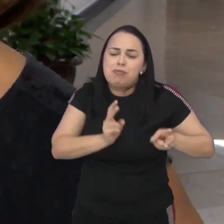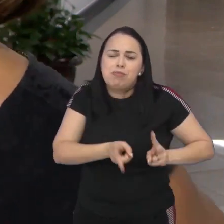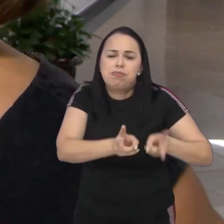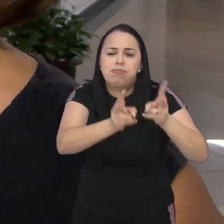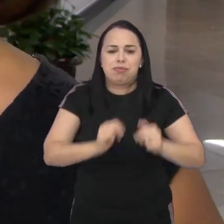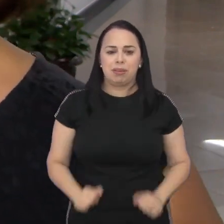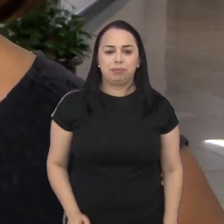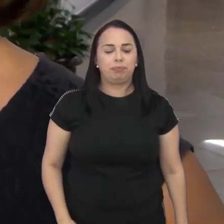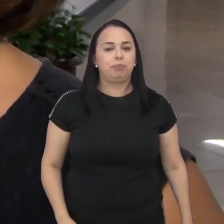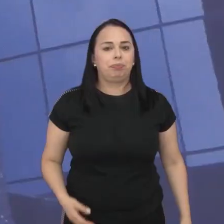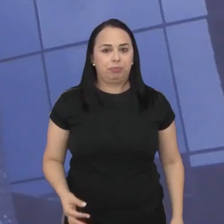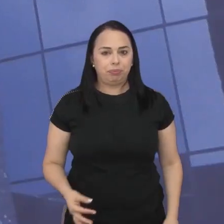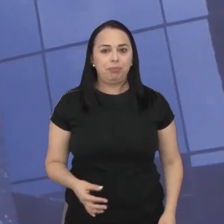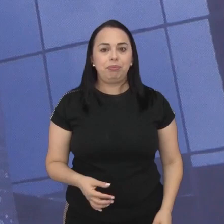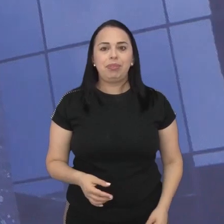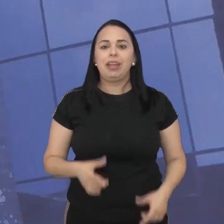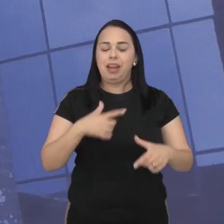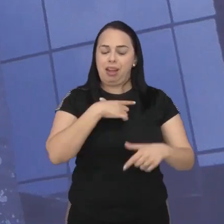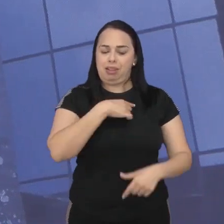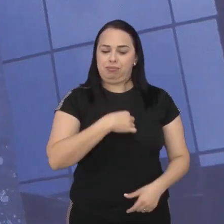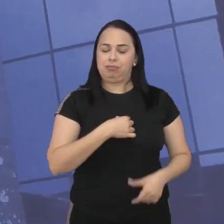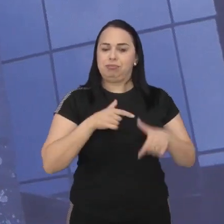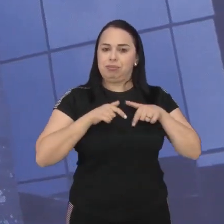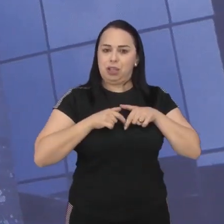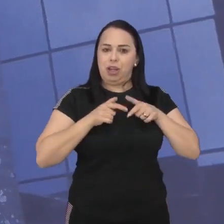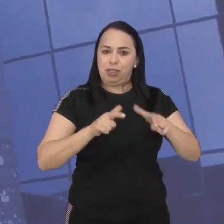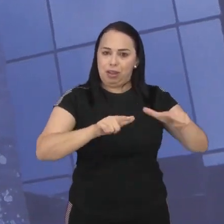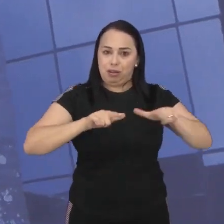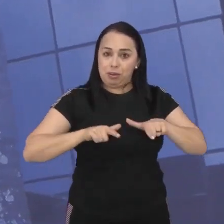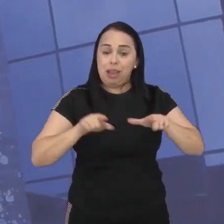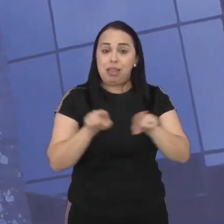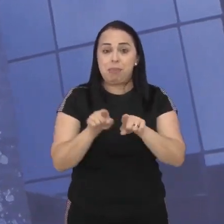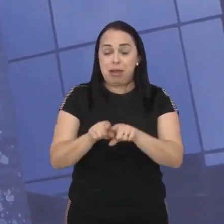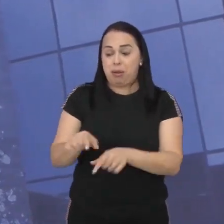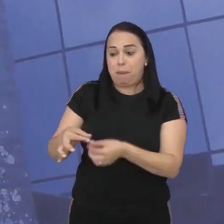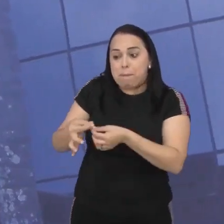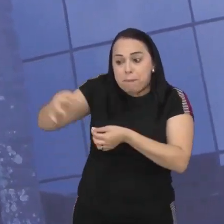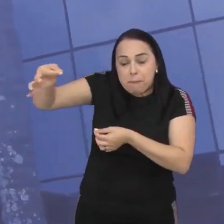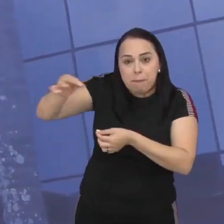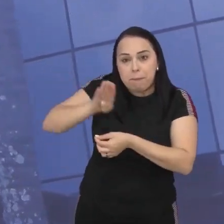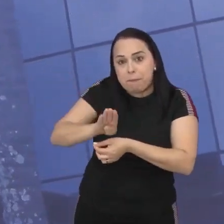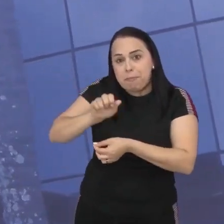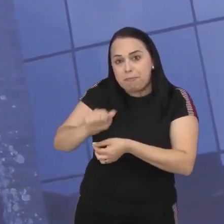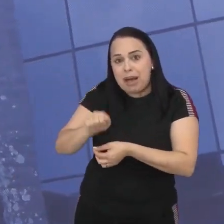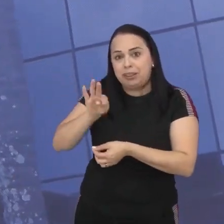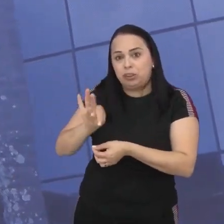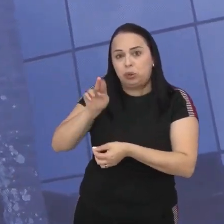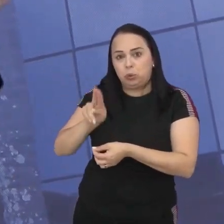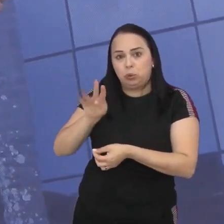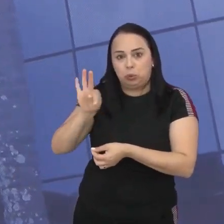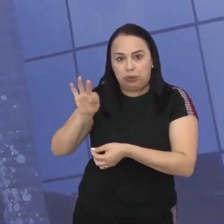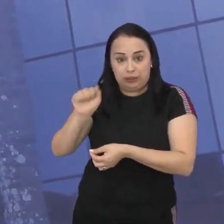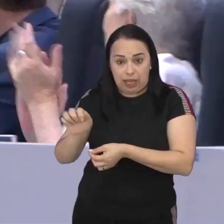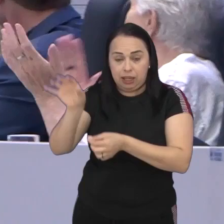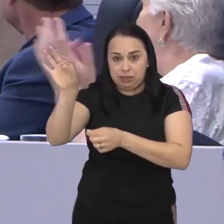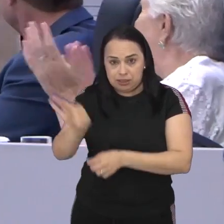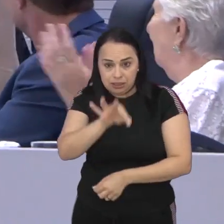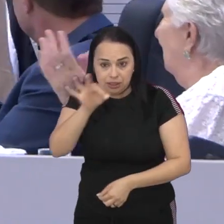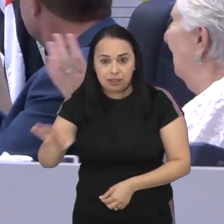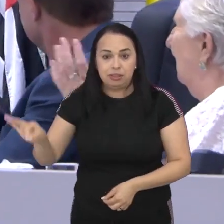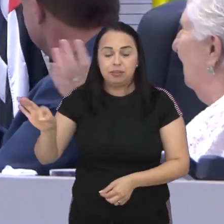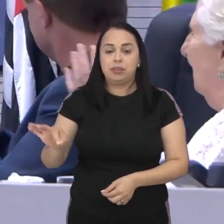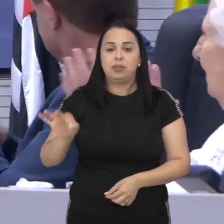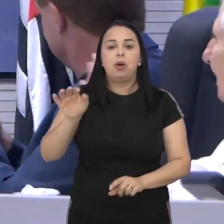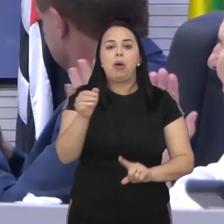por muitos anos. Além da medalha, Bartolomeu também foi presenteado com uma batuta, instrumento utilizado na regência. Ela